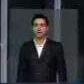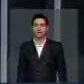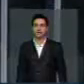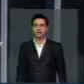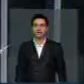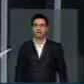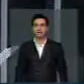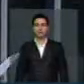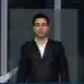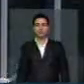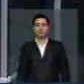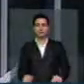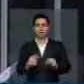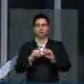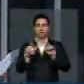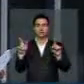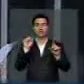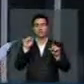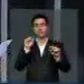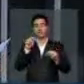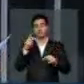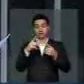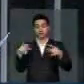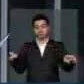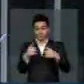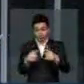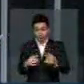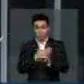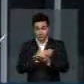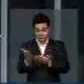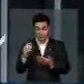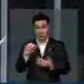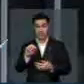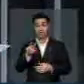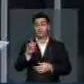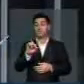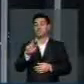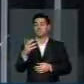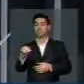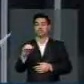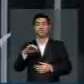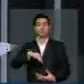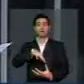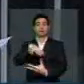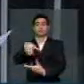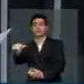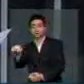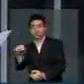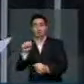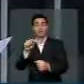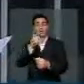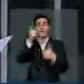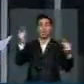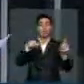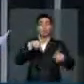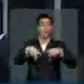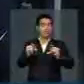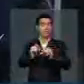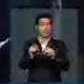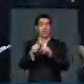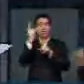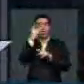mesmo suas músicas ganharam versões internacionais e encantaram a outros povos